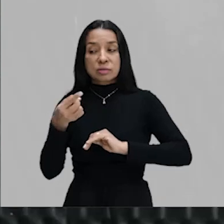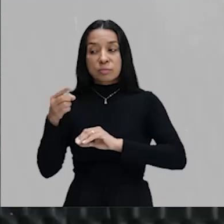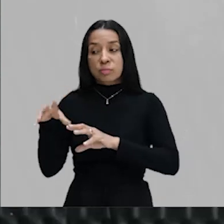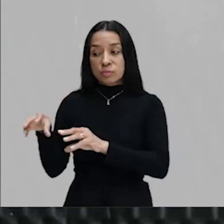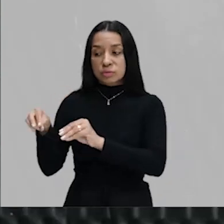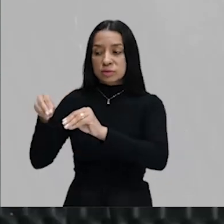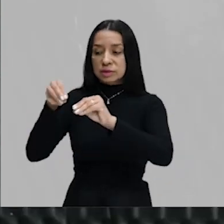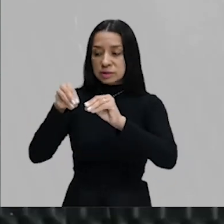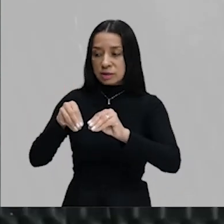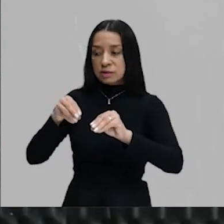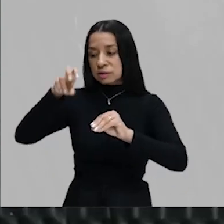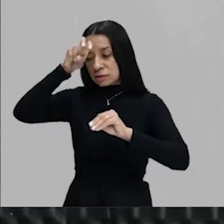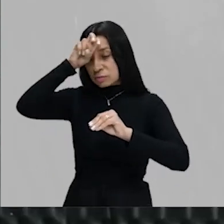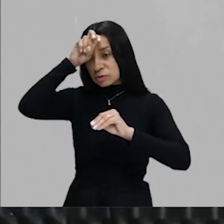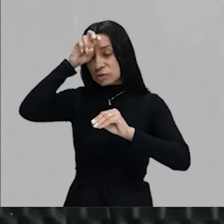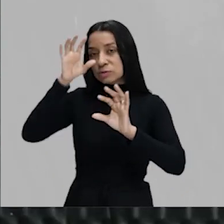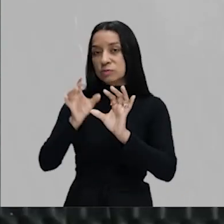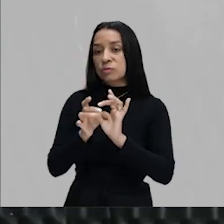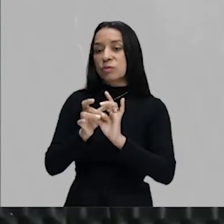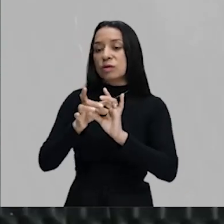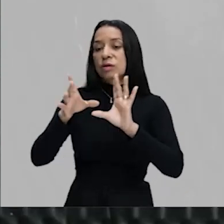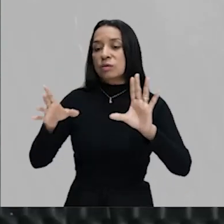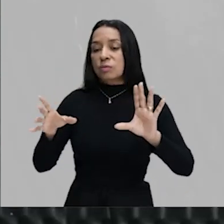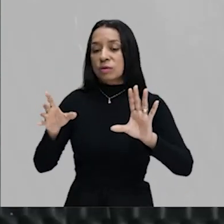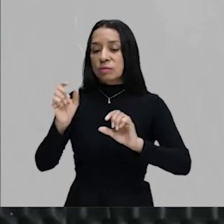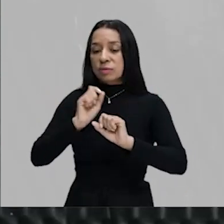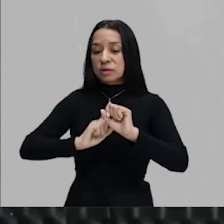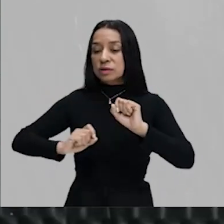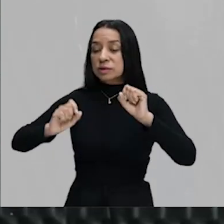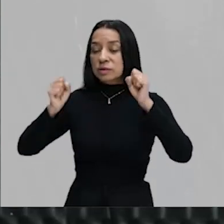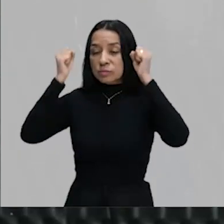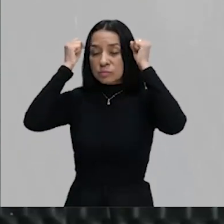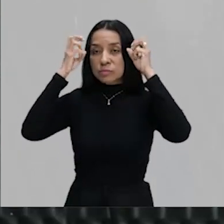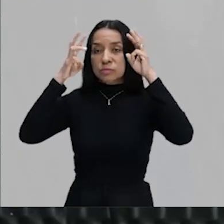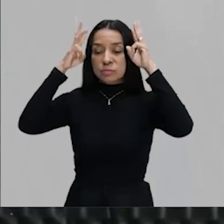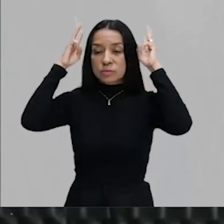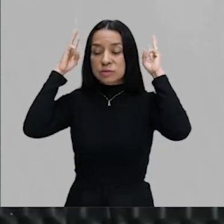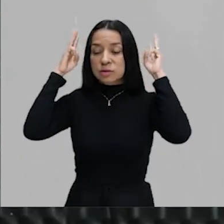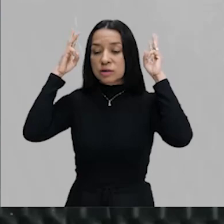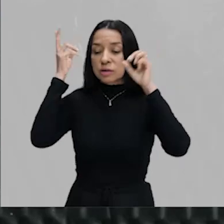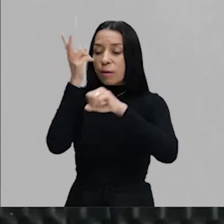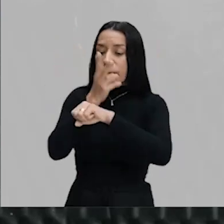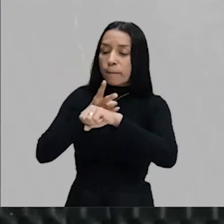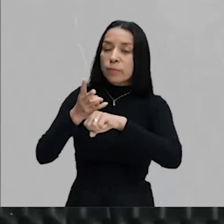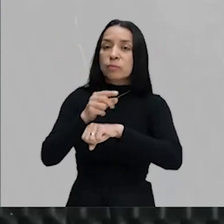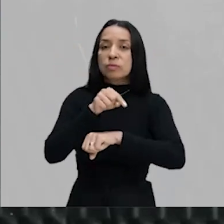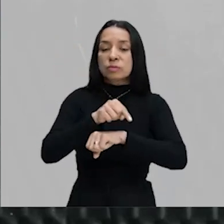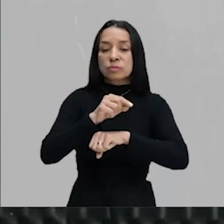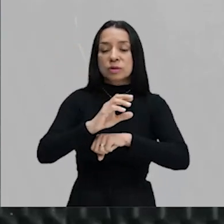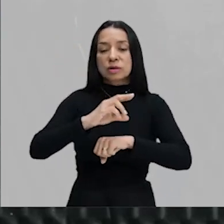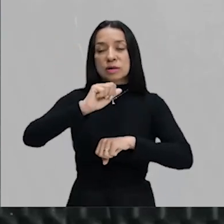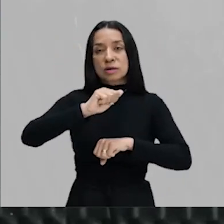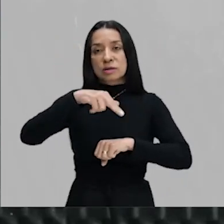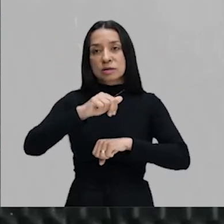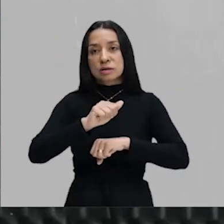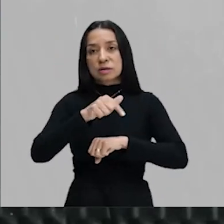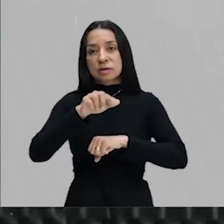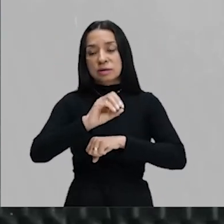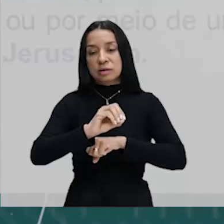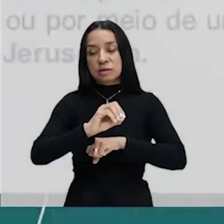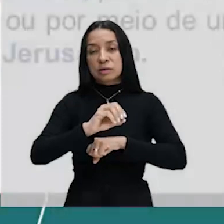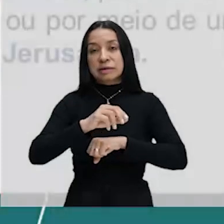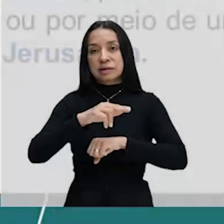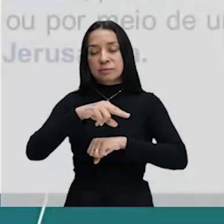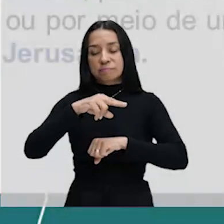deles do Egito, com a libertação de Moisés, em busca, evidentemente, de Canaã. É lógico que, como